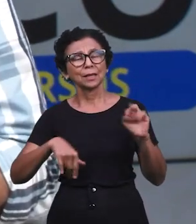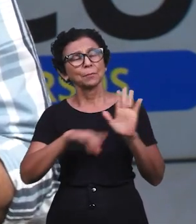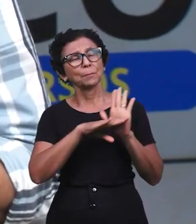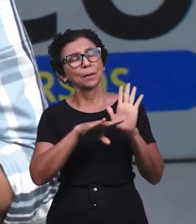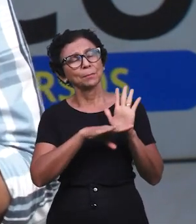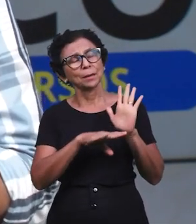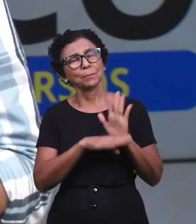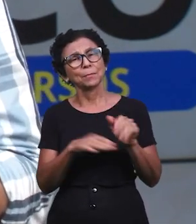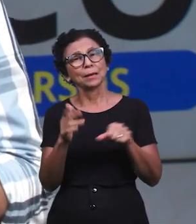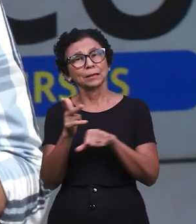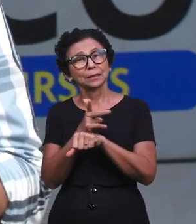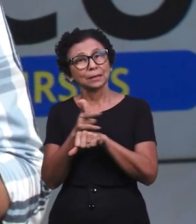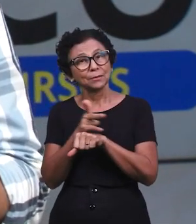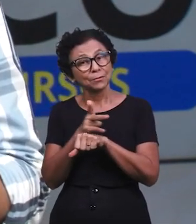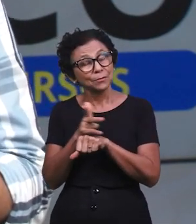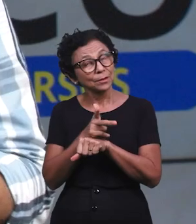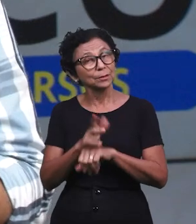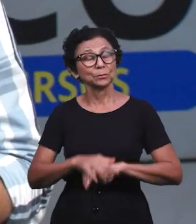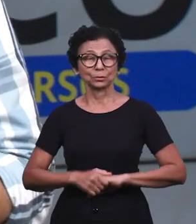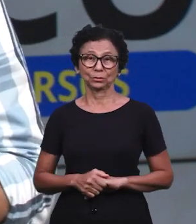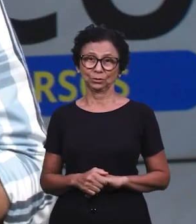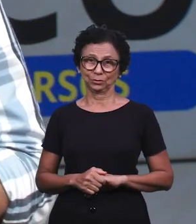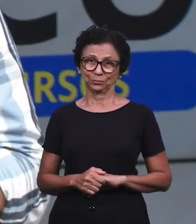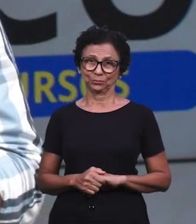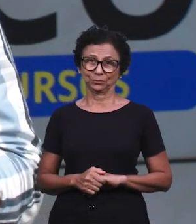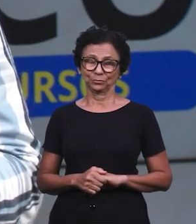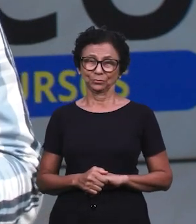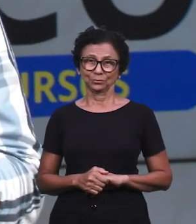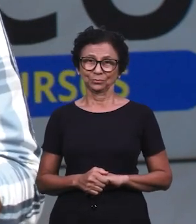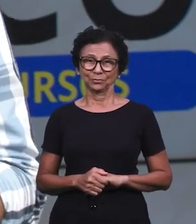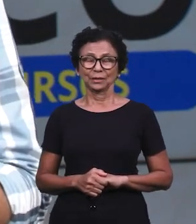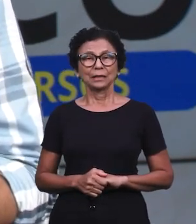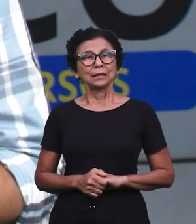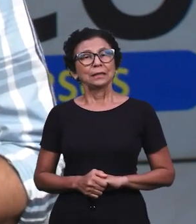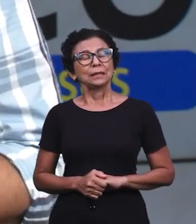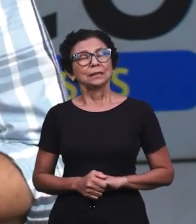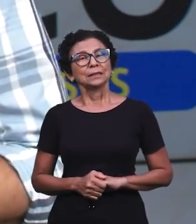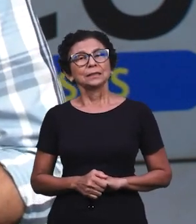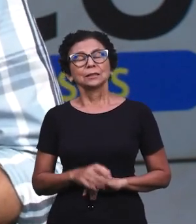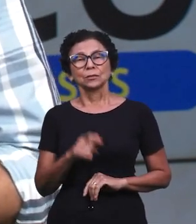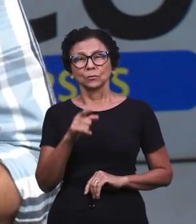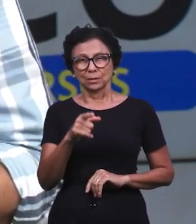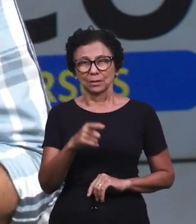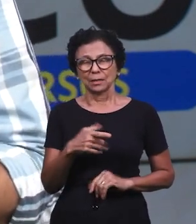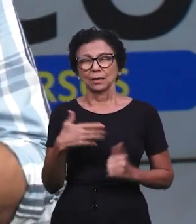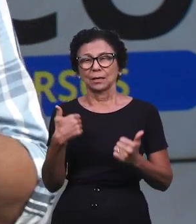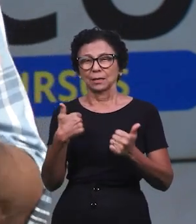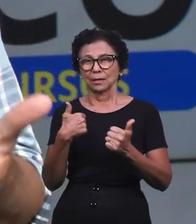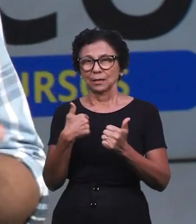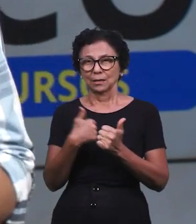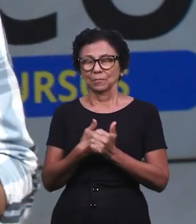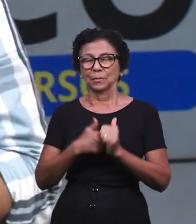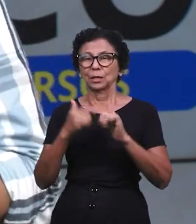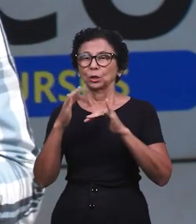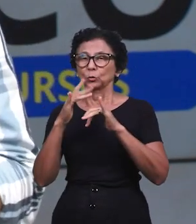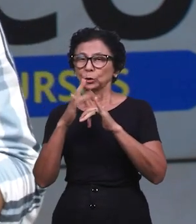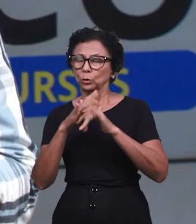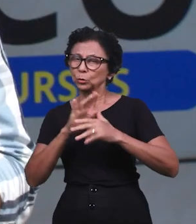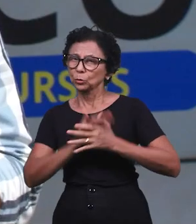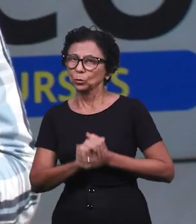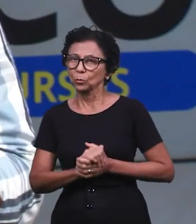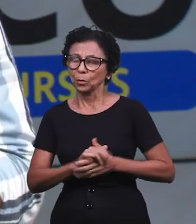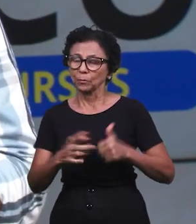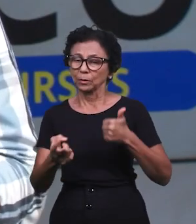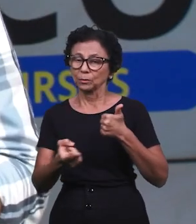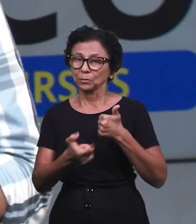quero te pedir uma ajuda. Você vai deixar um comentário aqui para você que nos acompanha pelo YouTube, vai se inscrever no nosso canal, vai